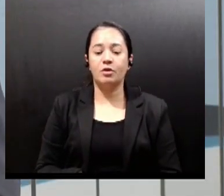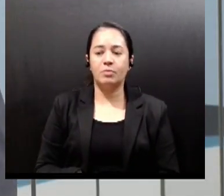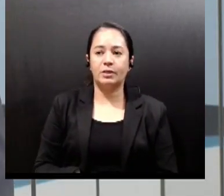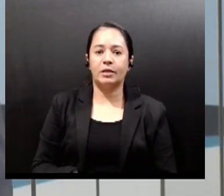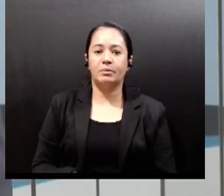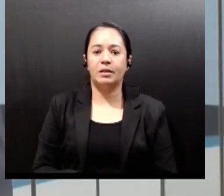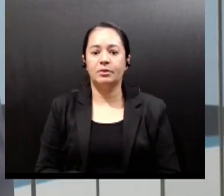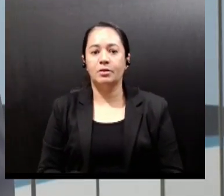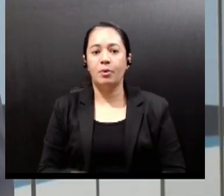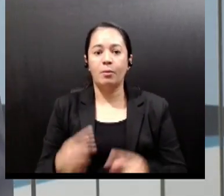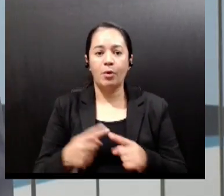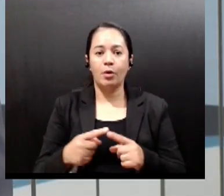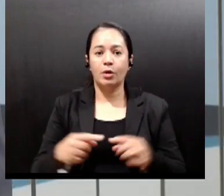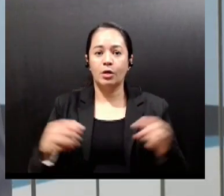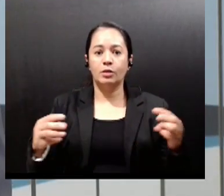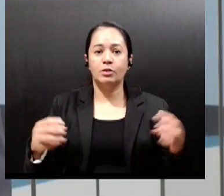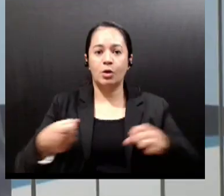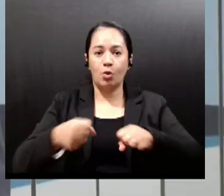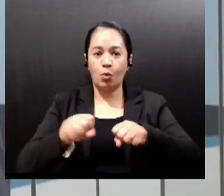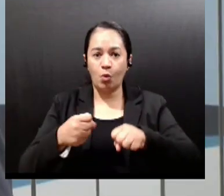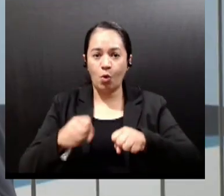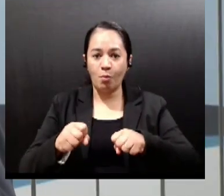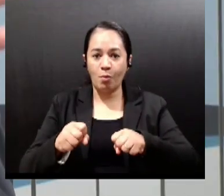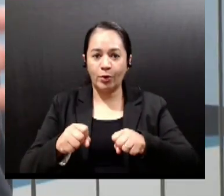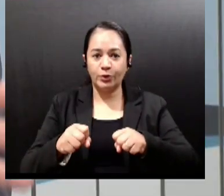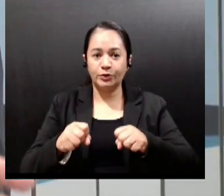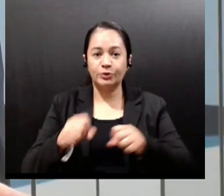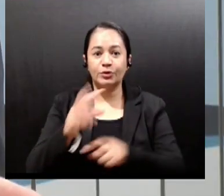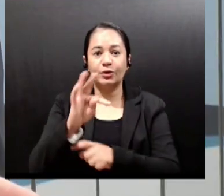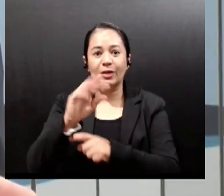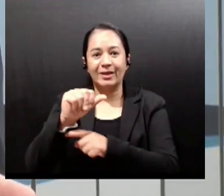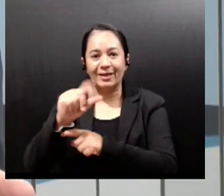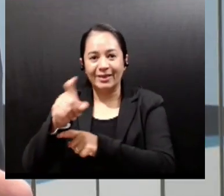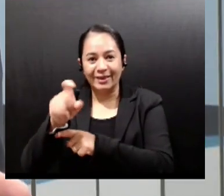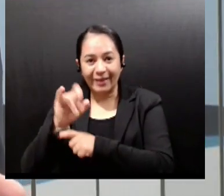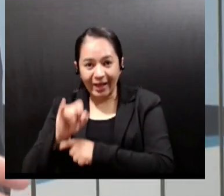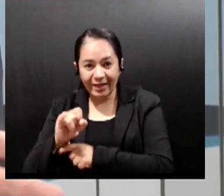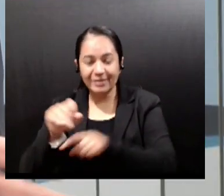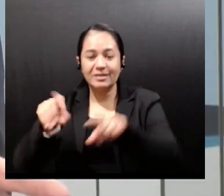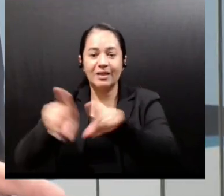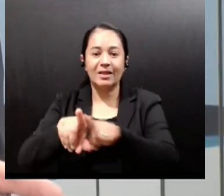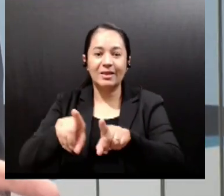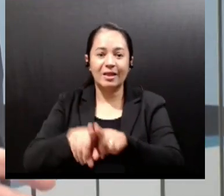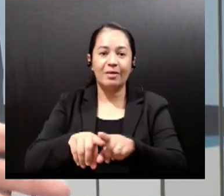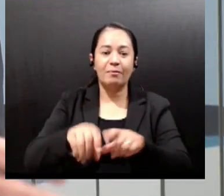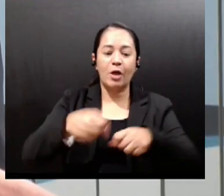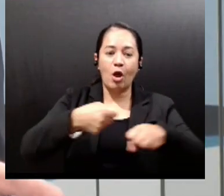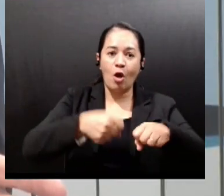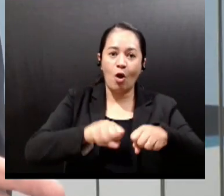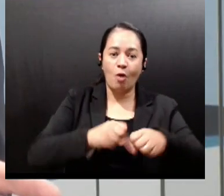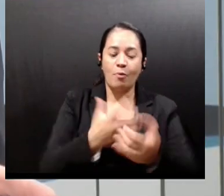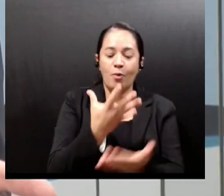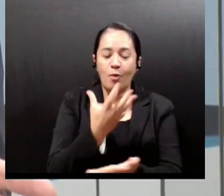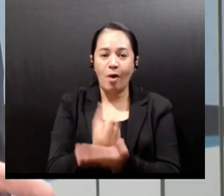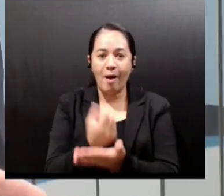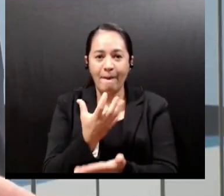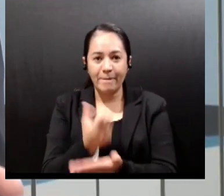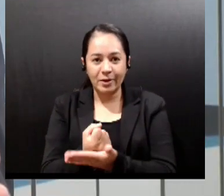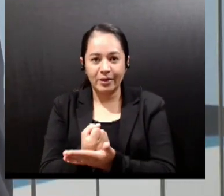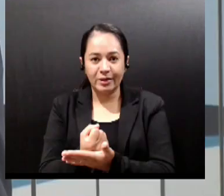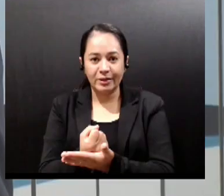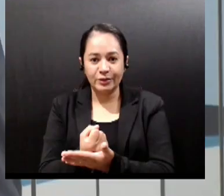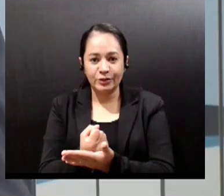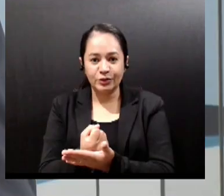o moto por aplicativo. Porque quando nós temos o mototáxi, é uma lei desde